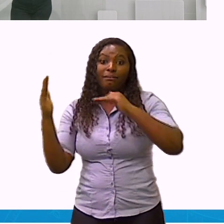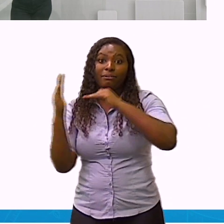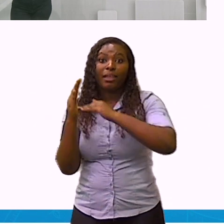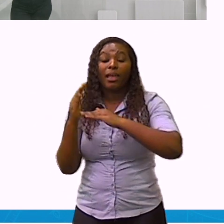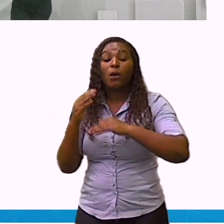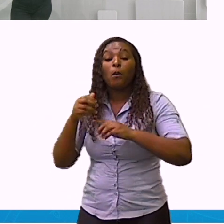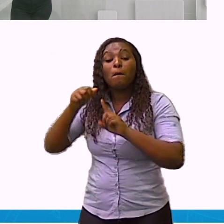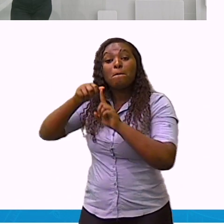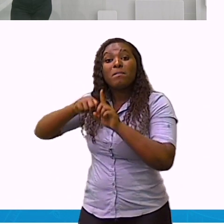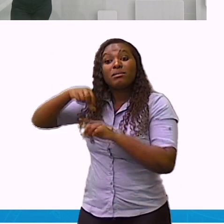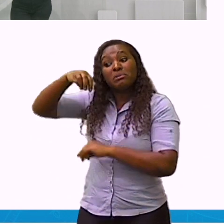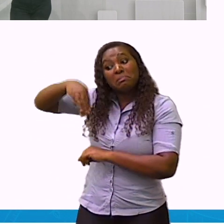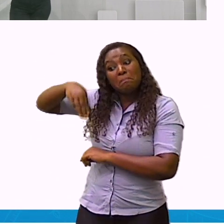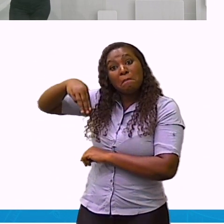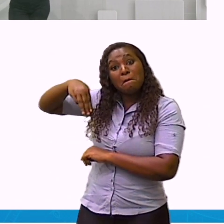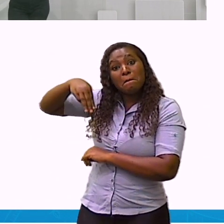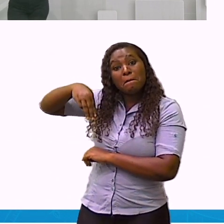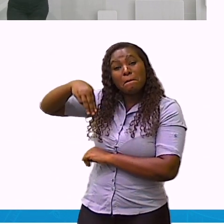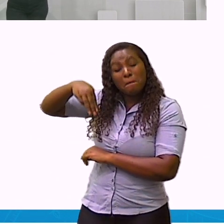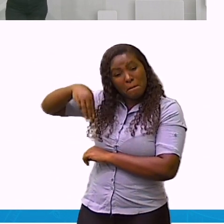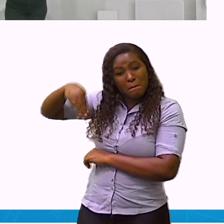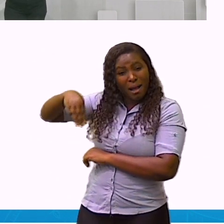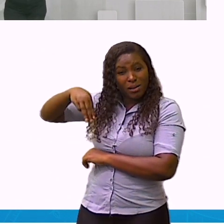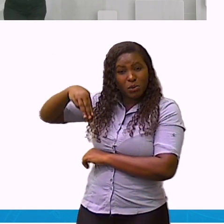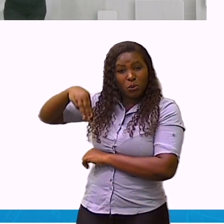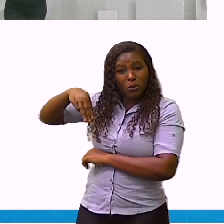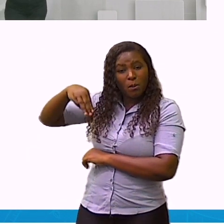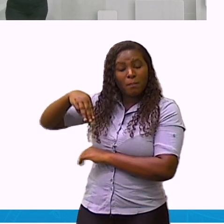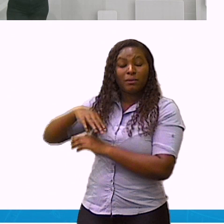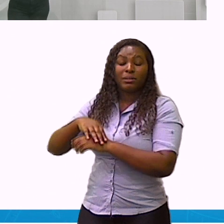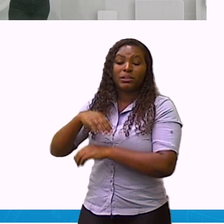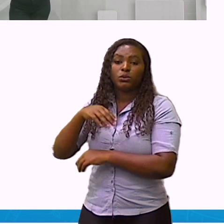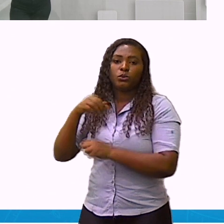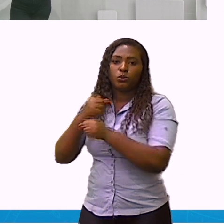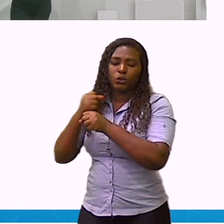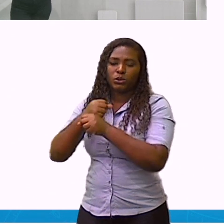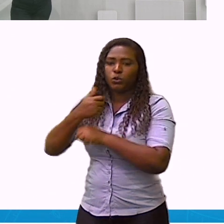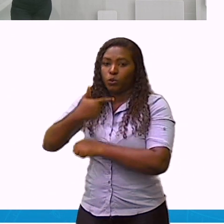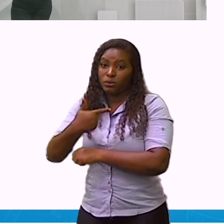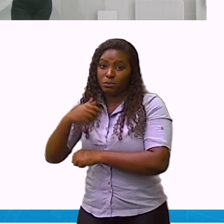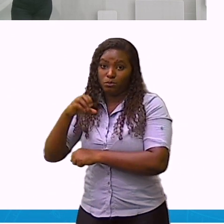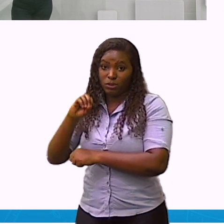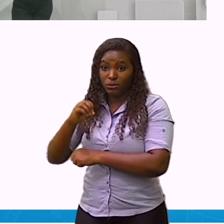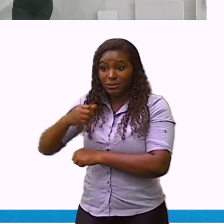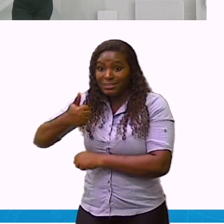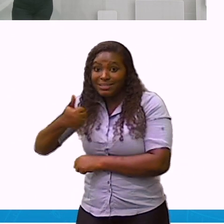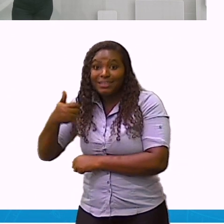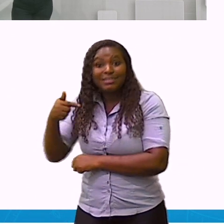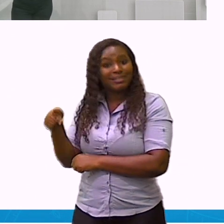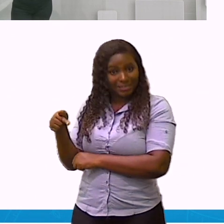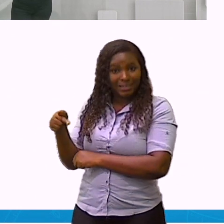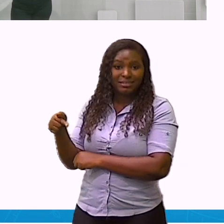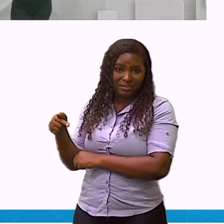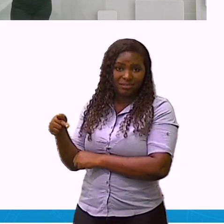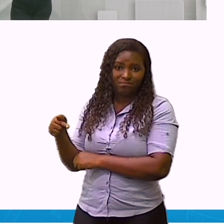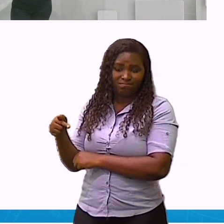atividades quando eles passaram a liberar essa pesca, quando foi introduzido